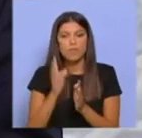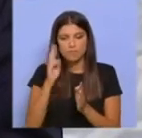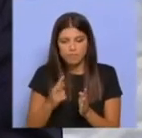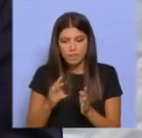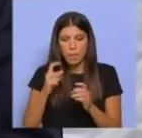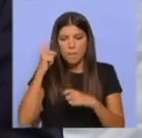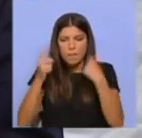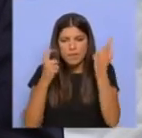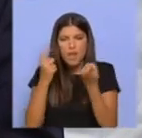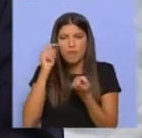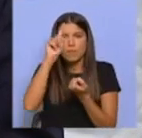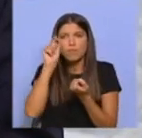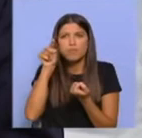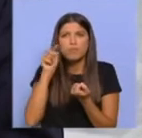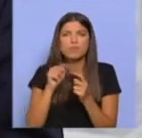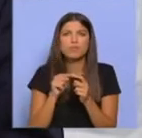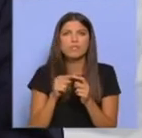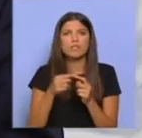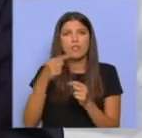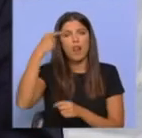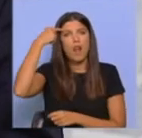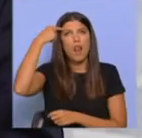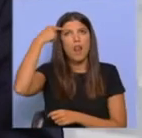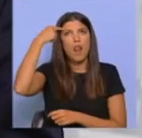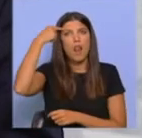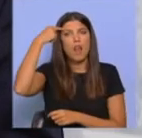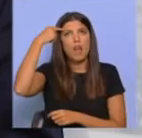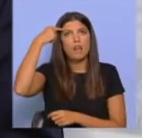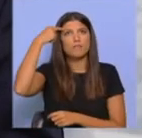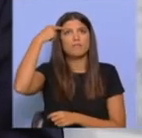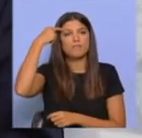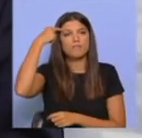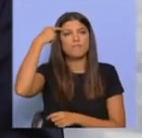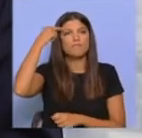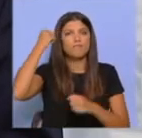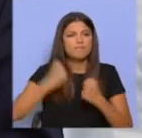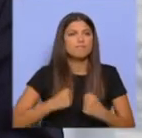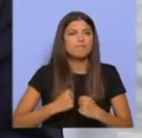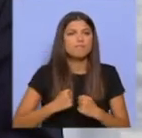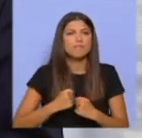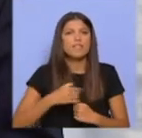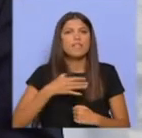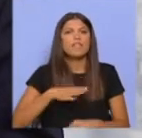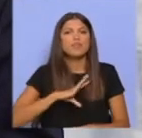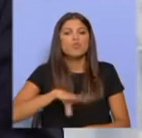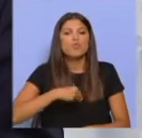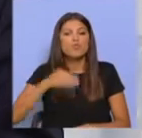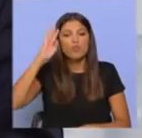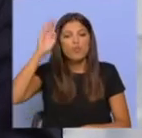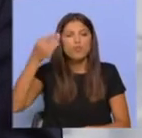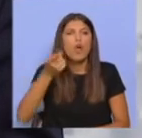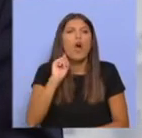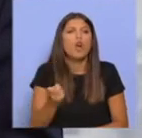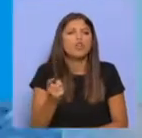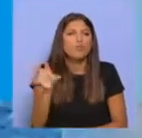e dizermos conscientemente e de uma forma ativa e consistente que mundo queremos para o nosso futuro. E